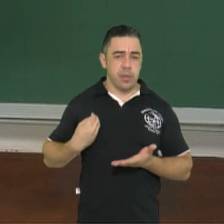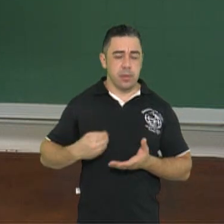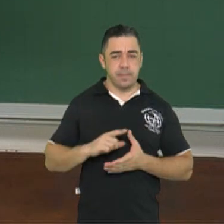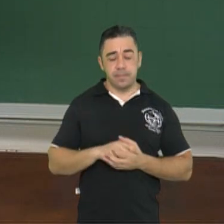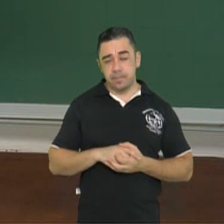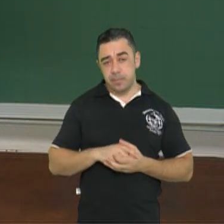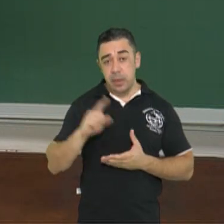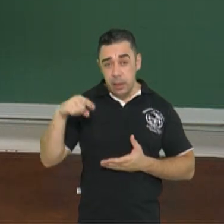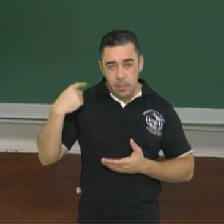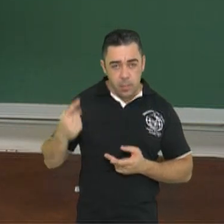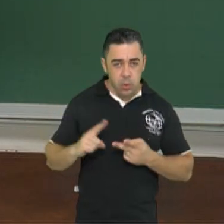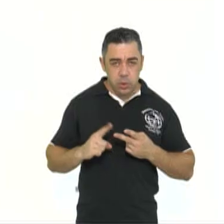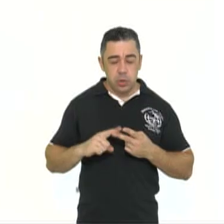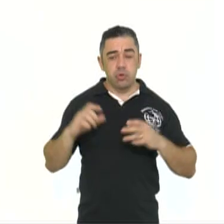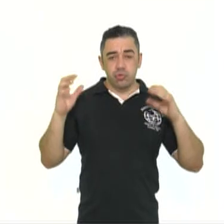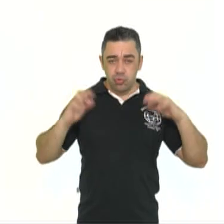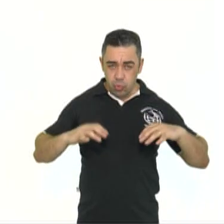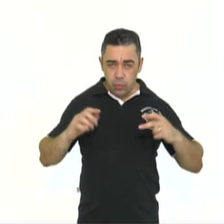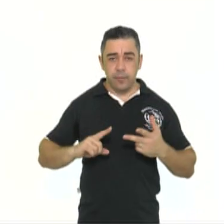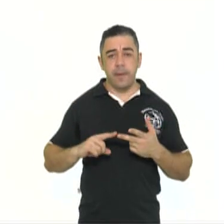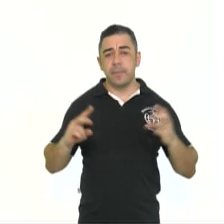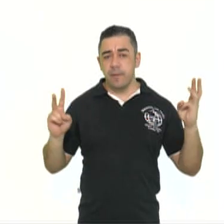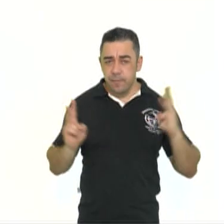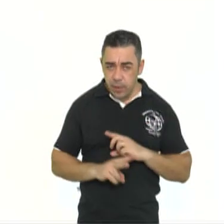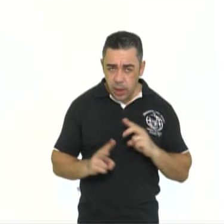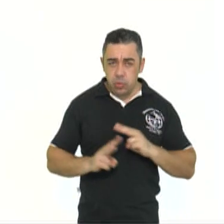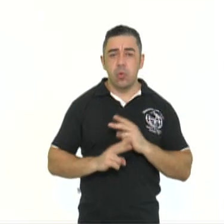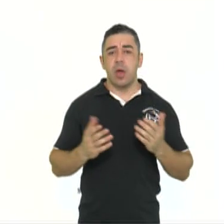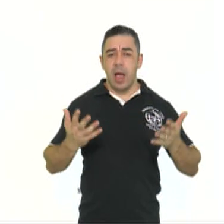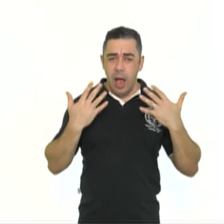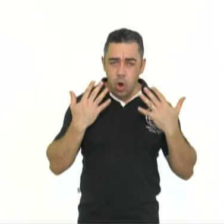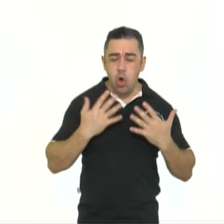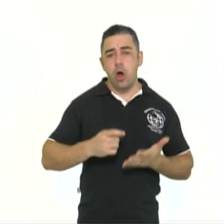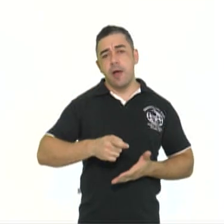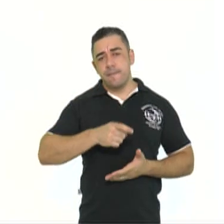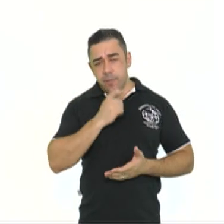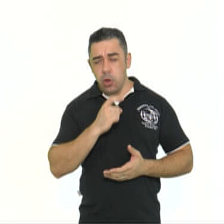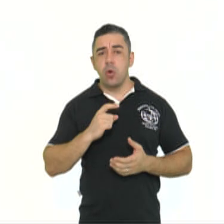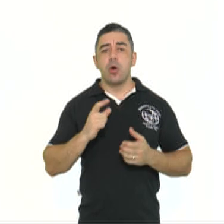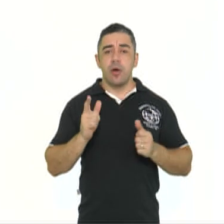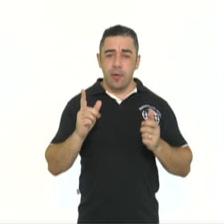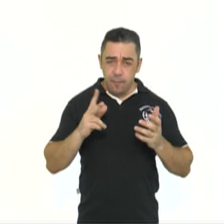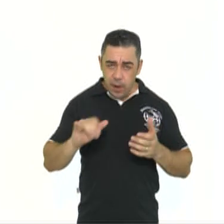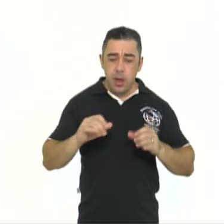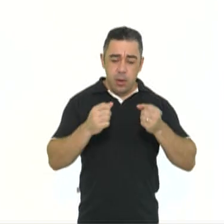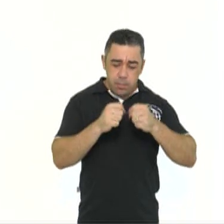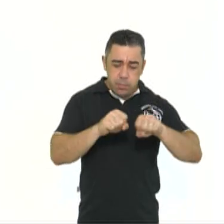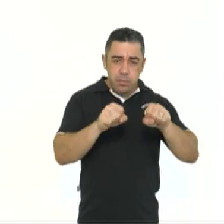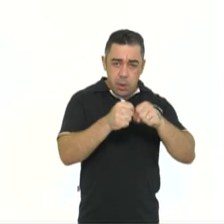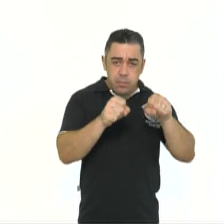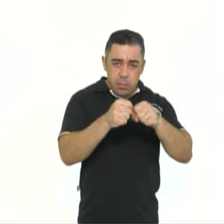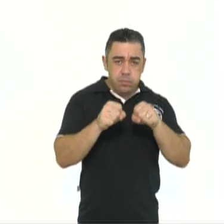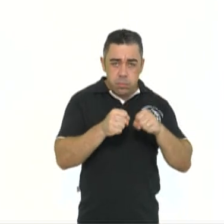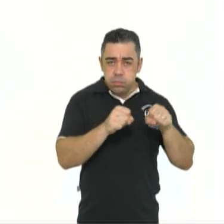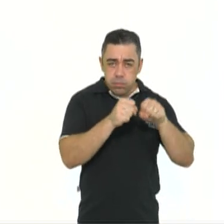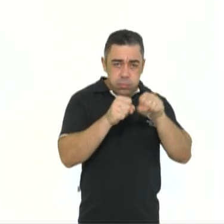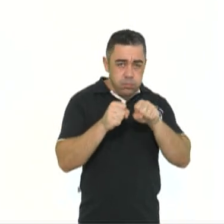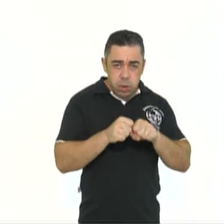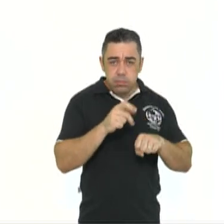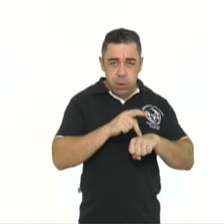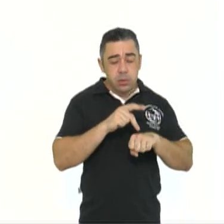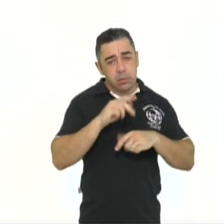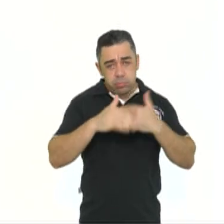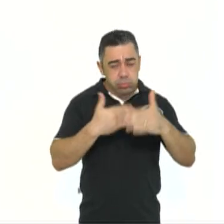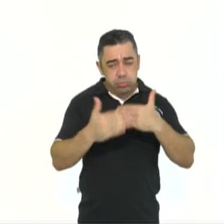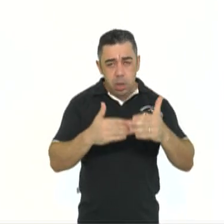ó, tem também chuva, tem vento, tem calor, tem frio, tudo isso vai degradando a rocha. E com o passar do tempo vai virando